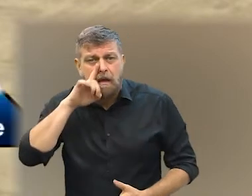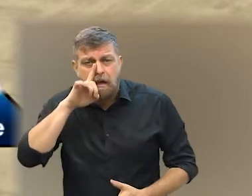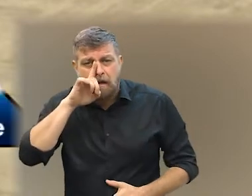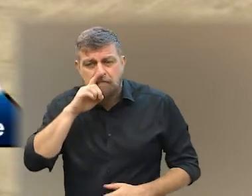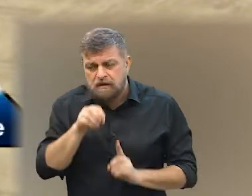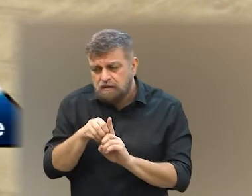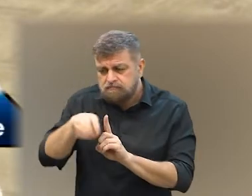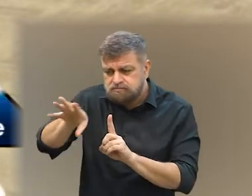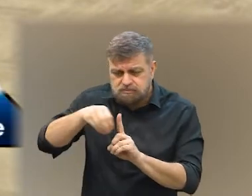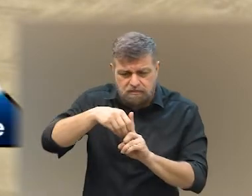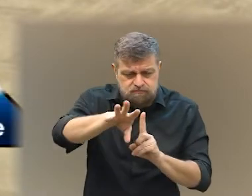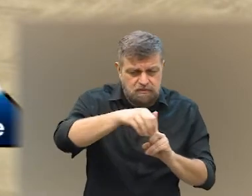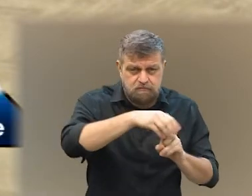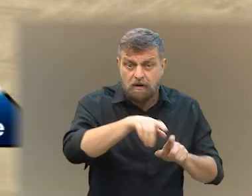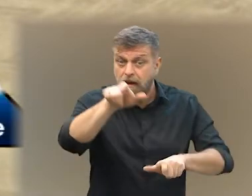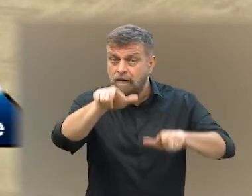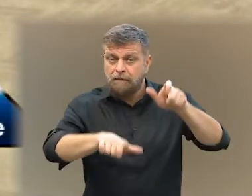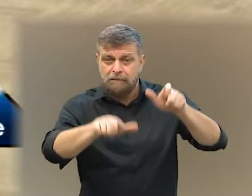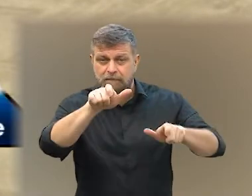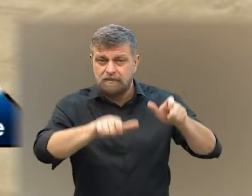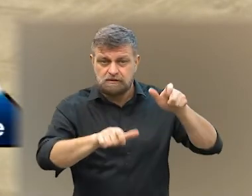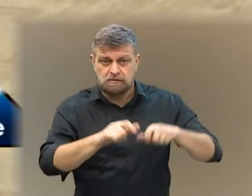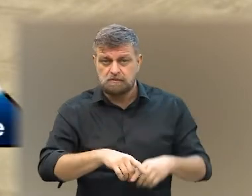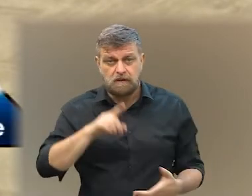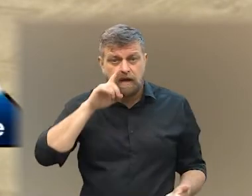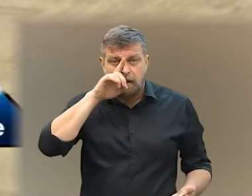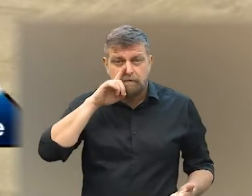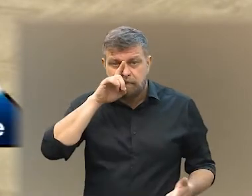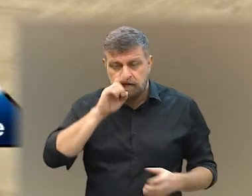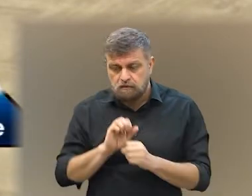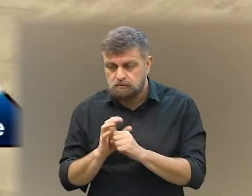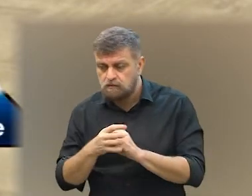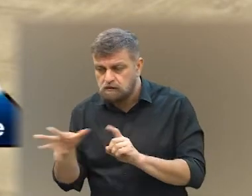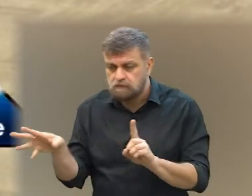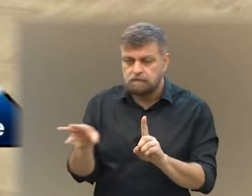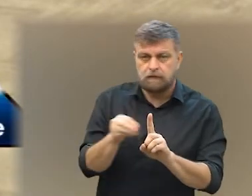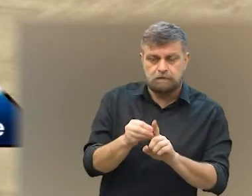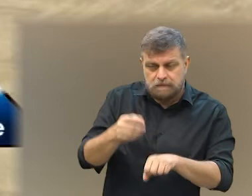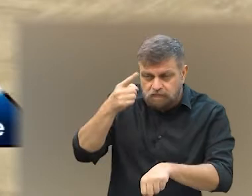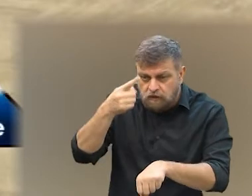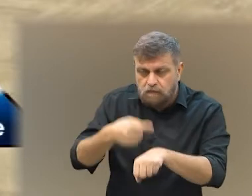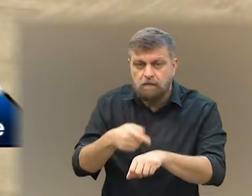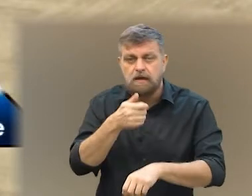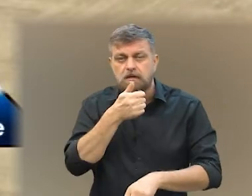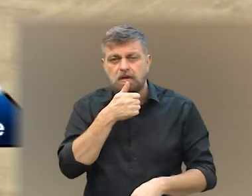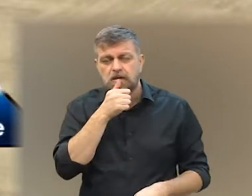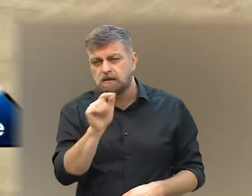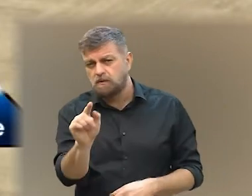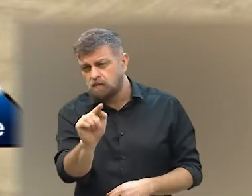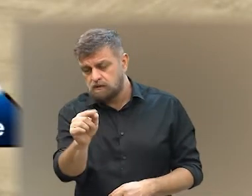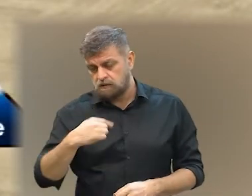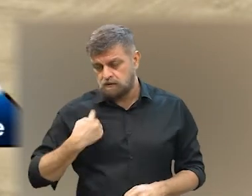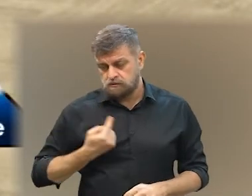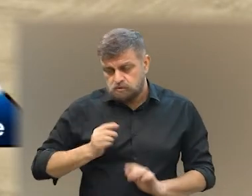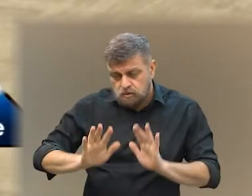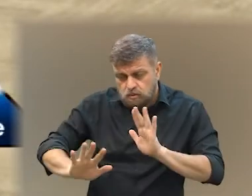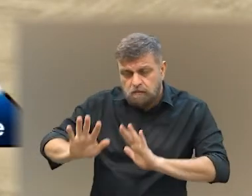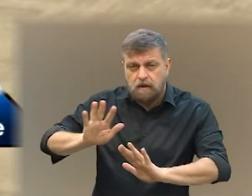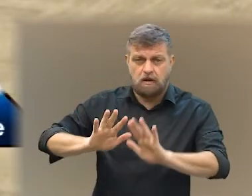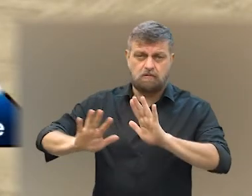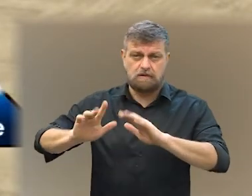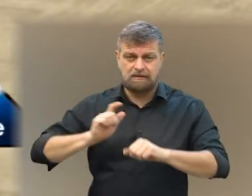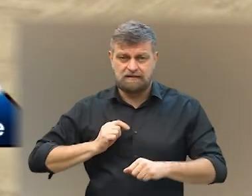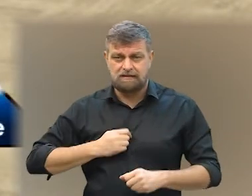as outras pessoas que aqui se faziam presente em risco. Enfim, eu acho que o momento é um momento ainda de